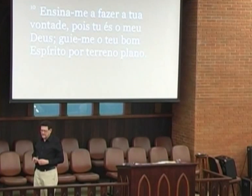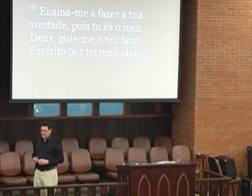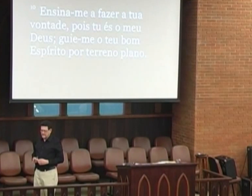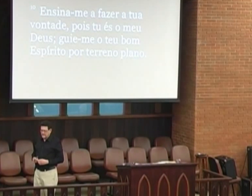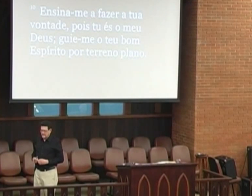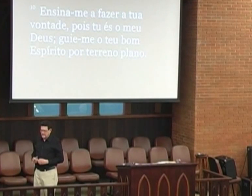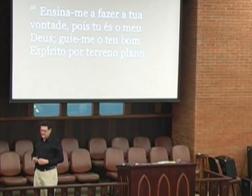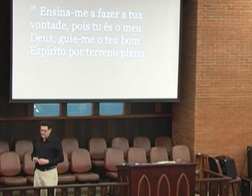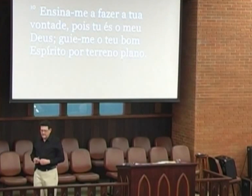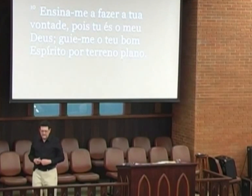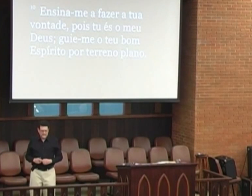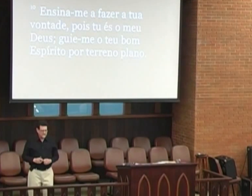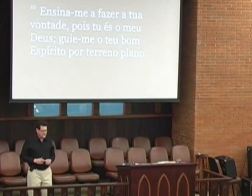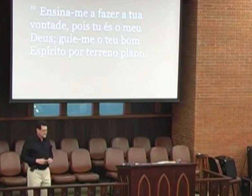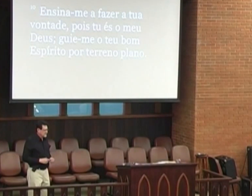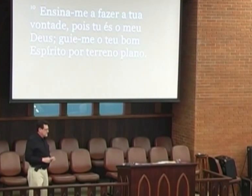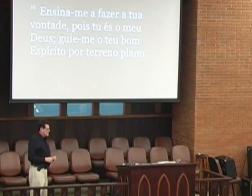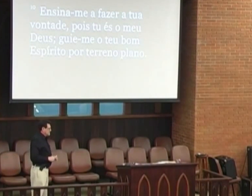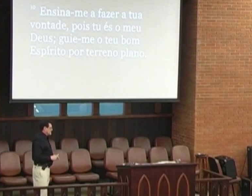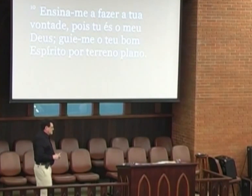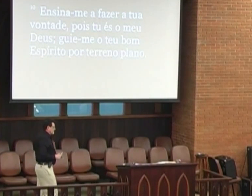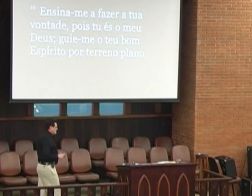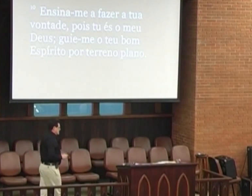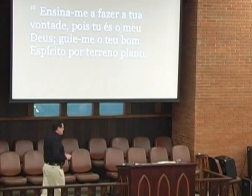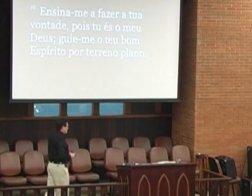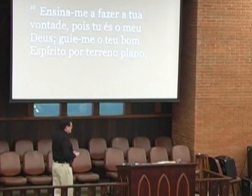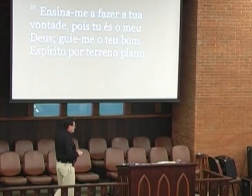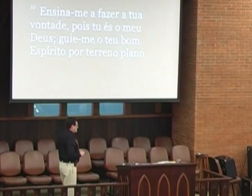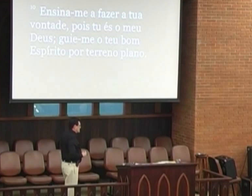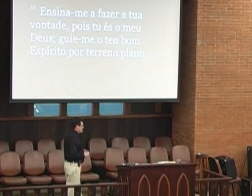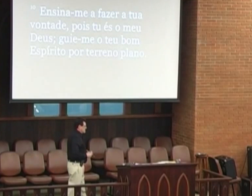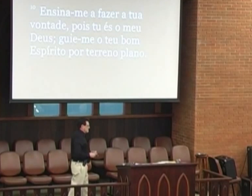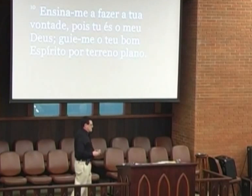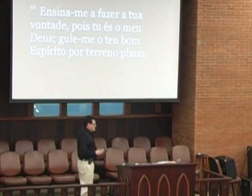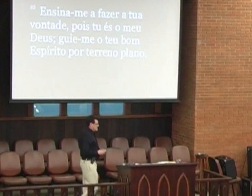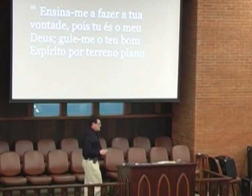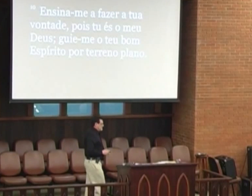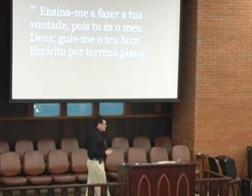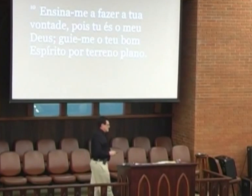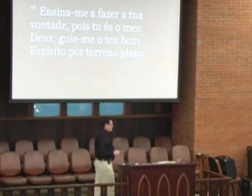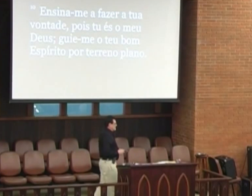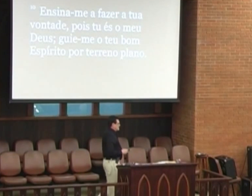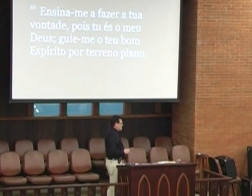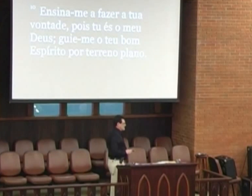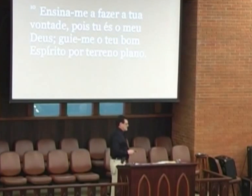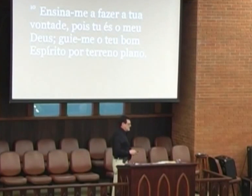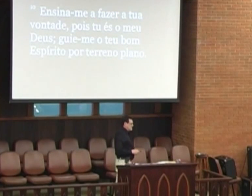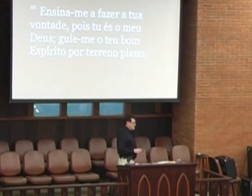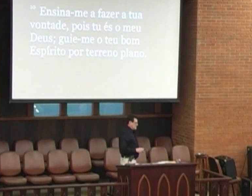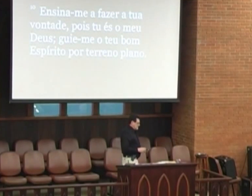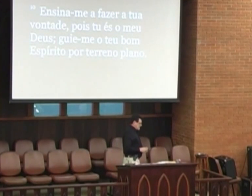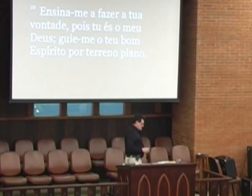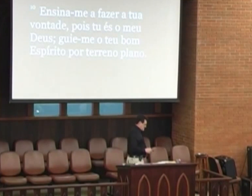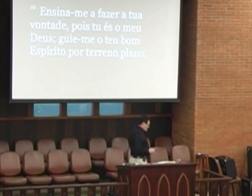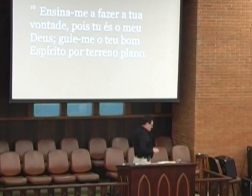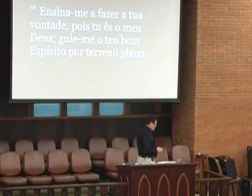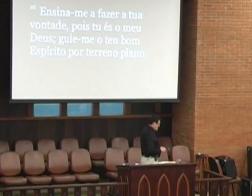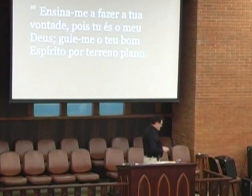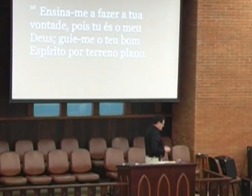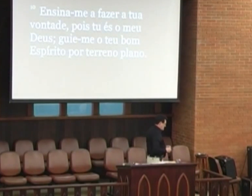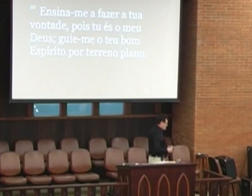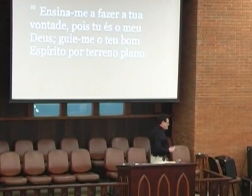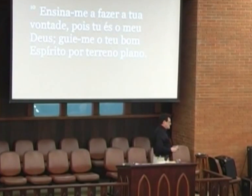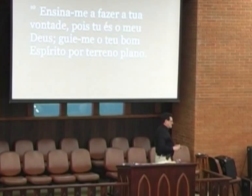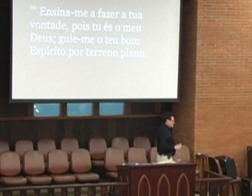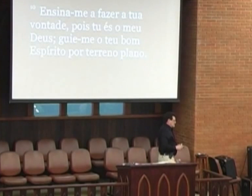Ensina-me a fazer a tua vontade, pois tu és o meu Deus. Guia-me o teu bom